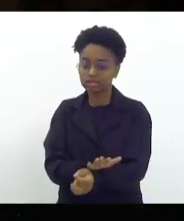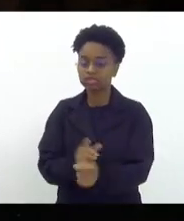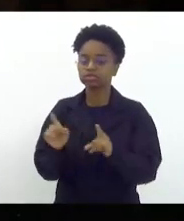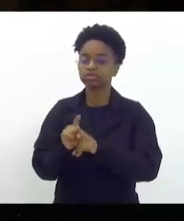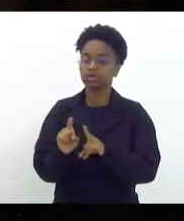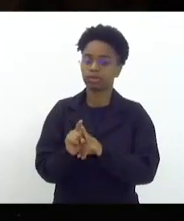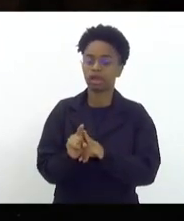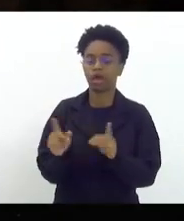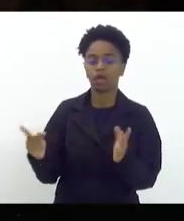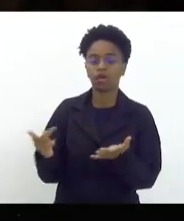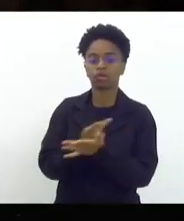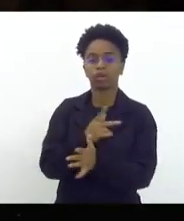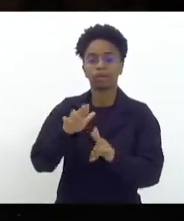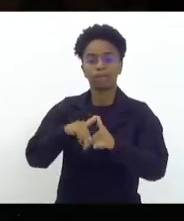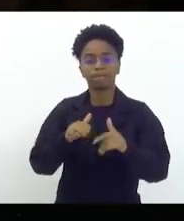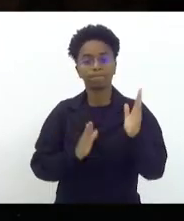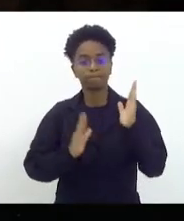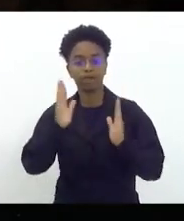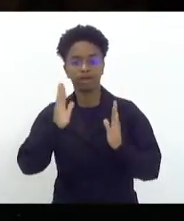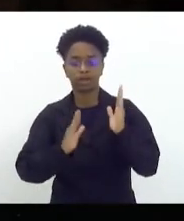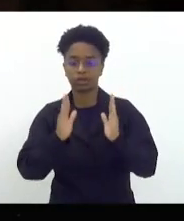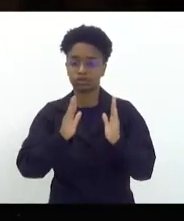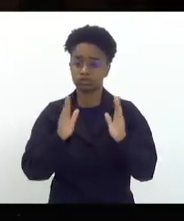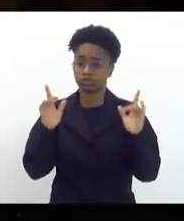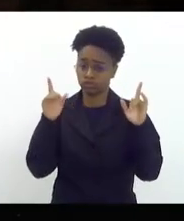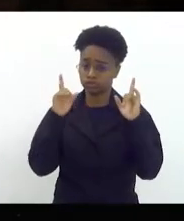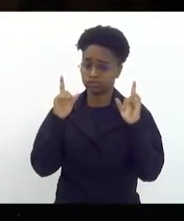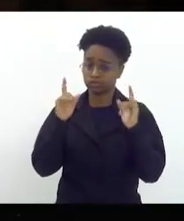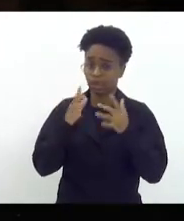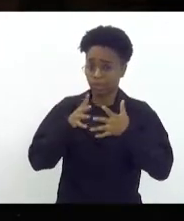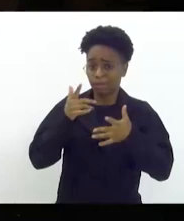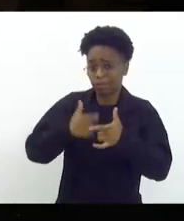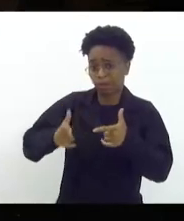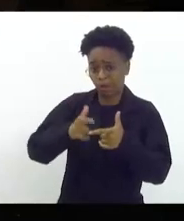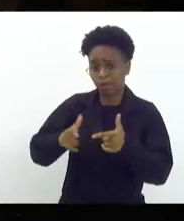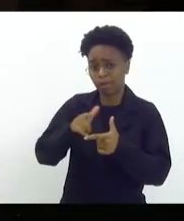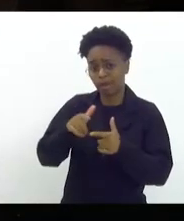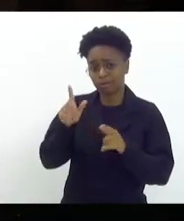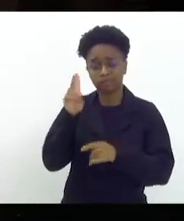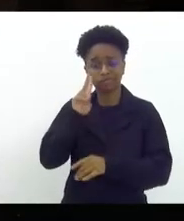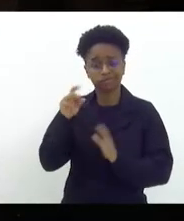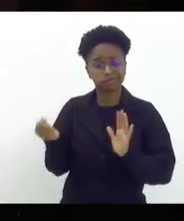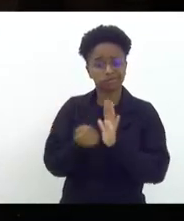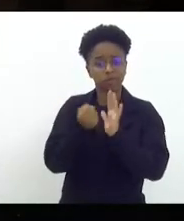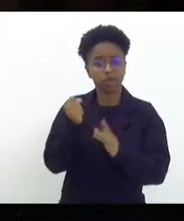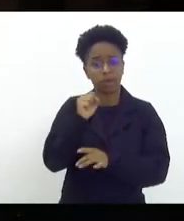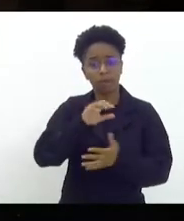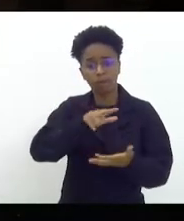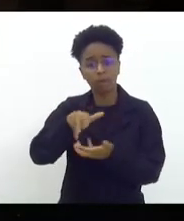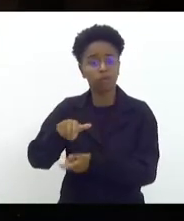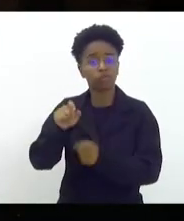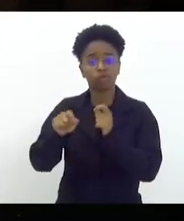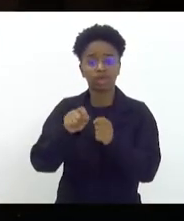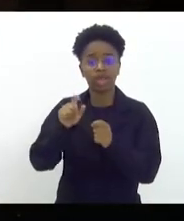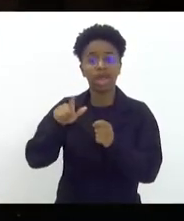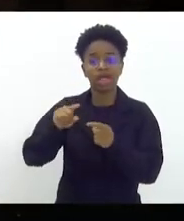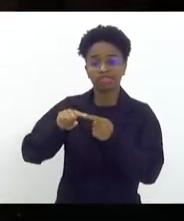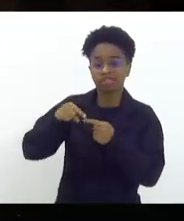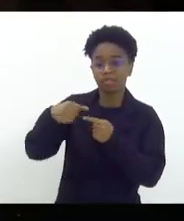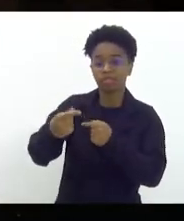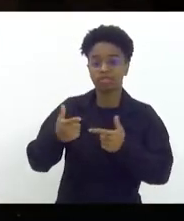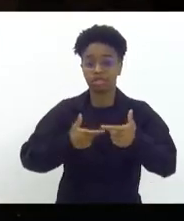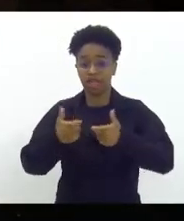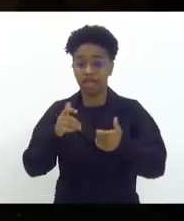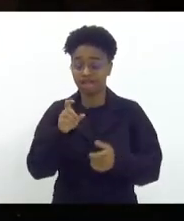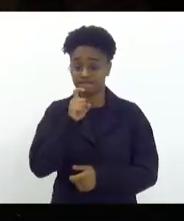valem de um período problemático da história mundial que é justamente o pós guerra fria